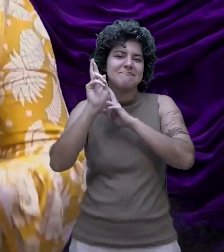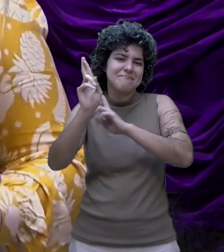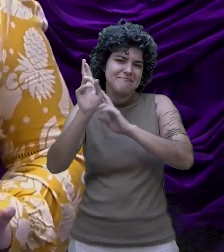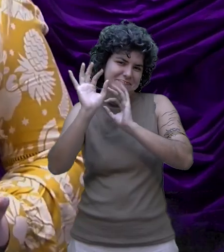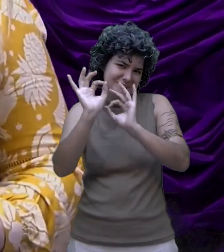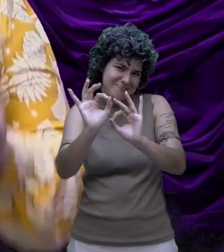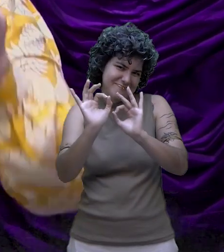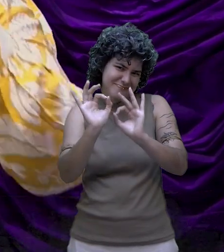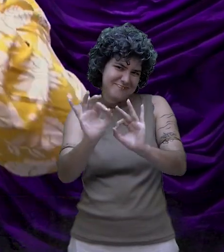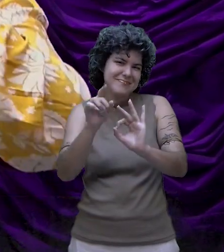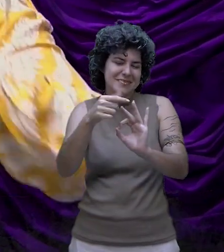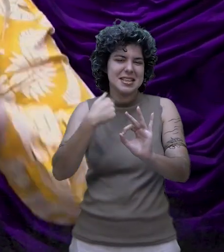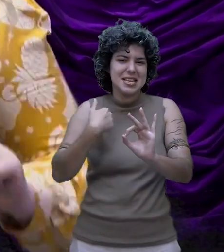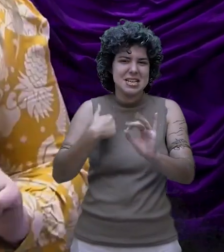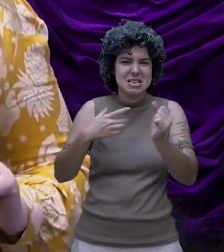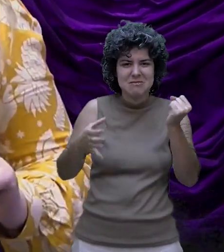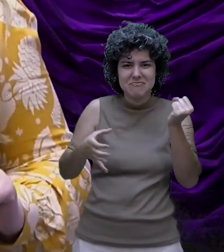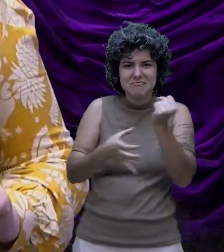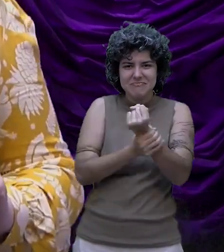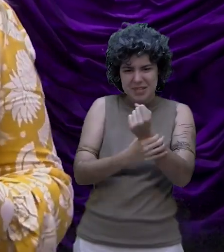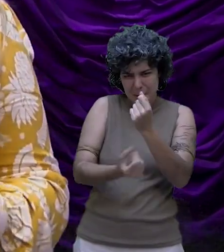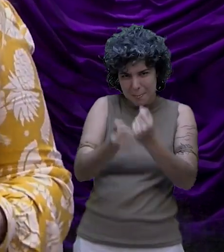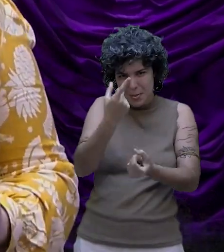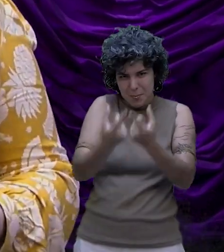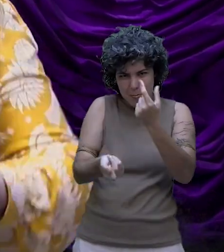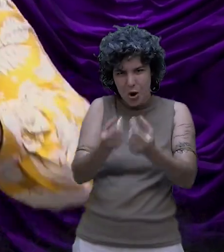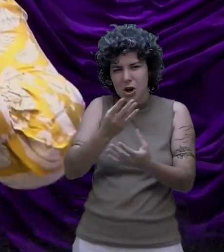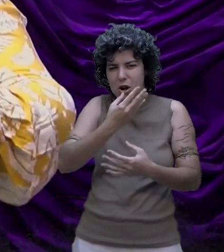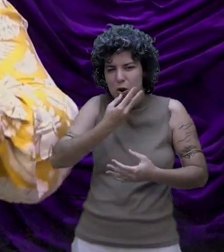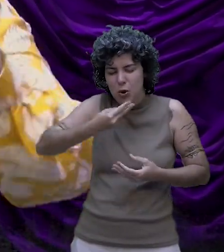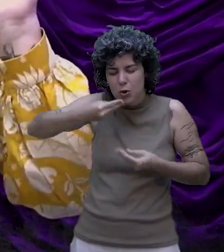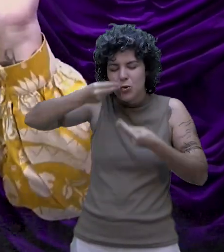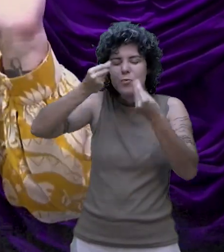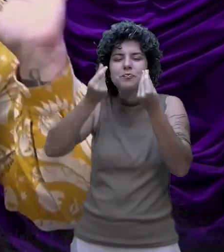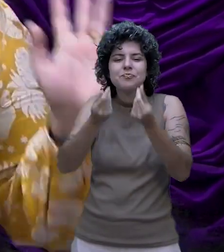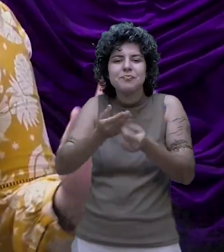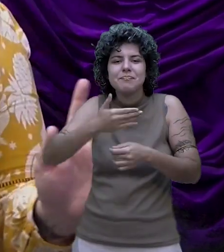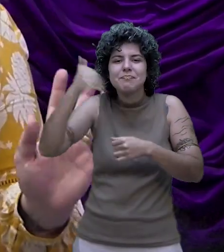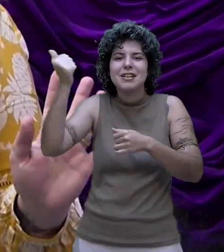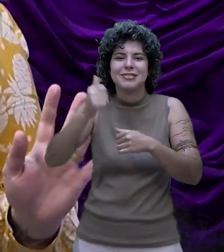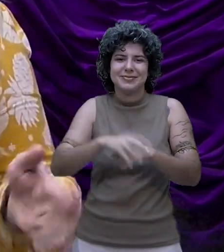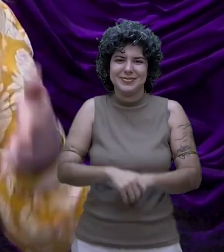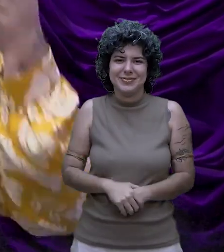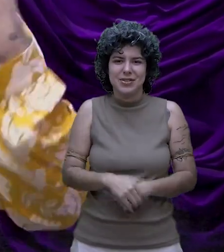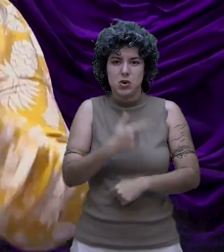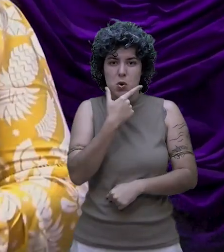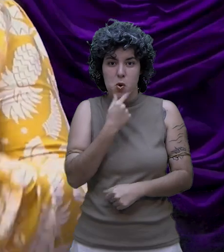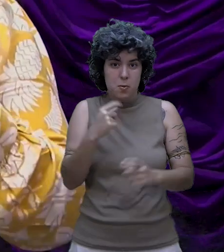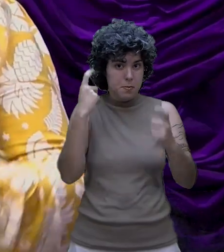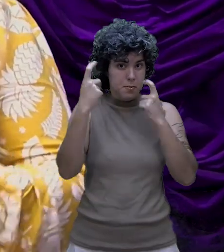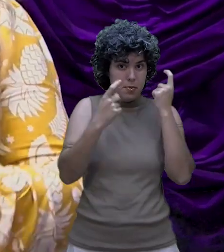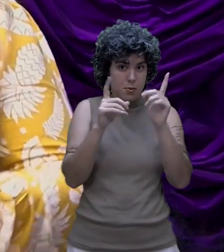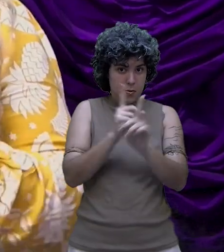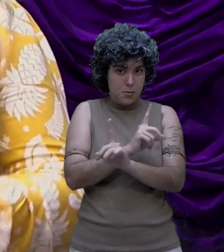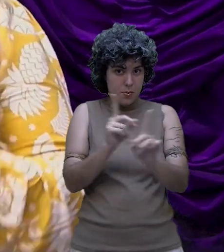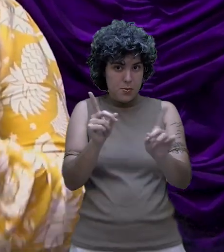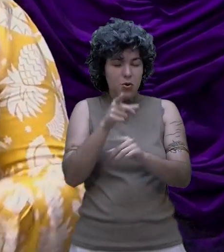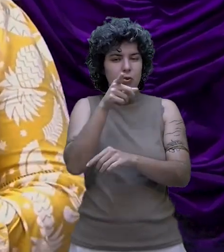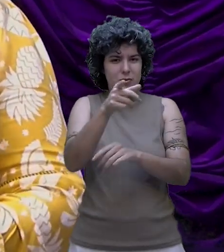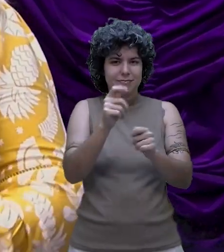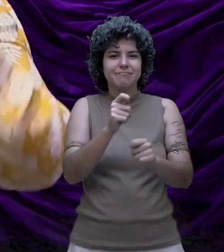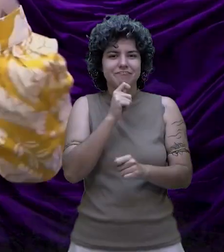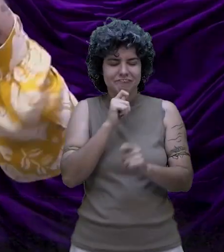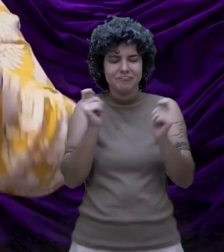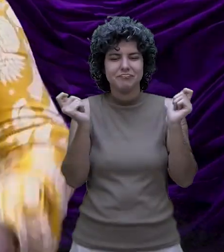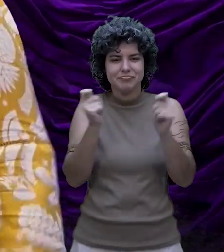E eu garanto, até a pipoca vai ter um outro sabor. Ó, homens, não se preocupe, vocês ainda vão poder